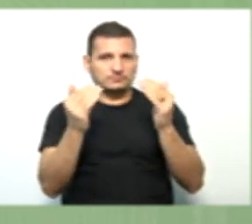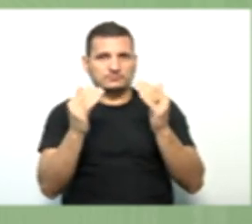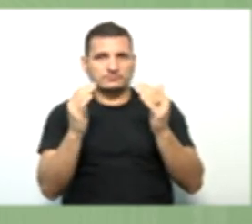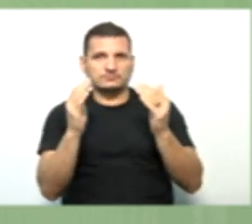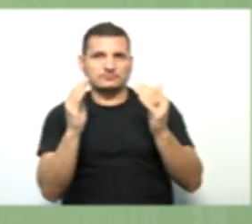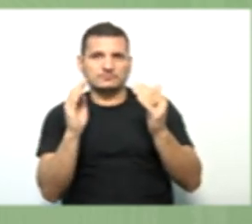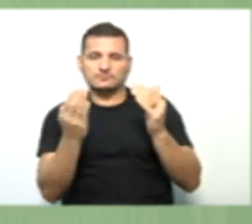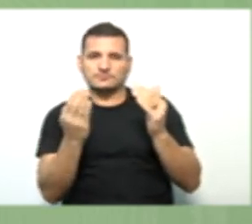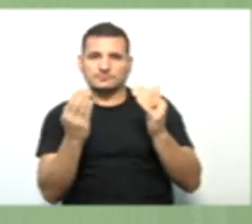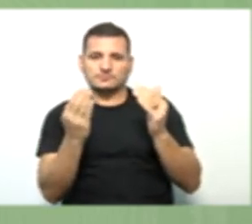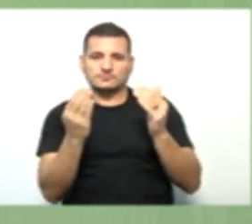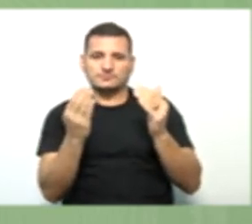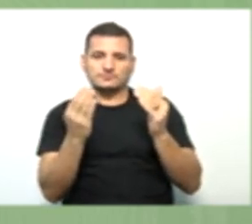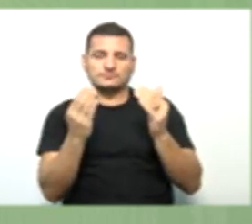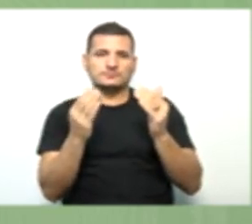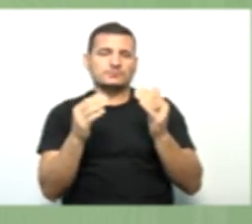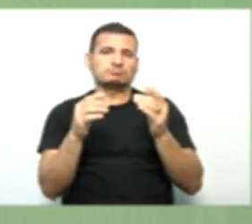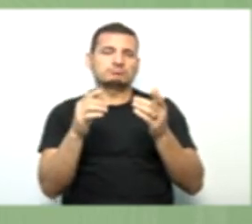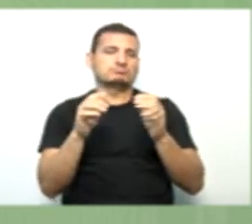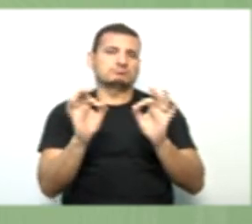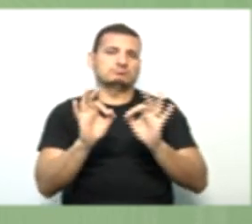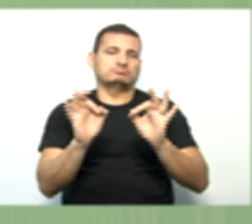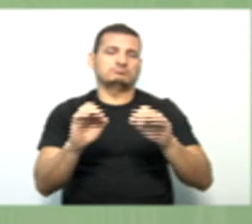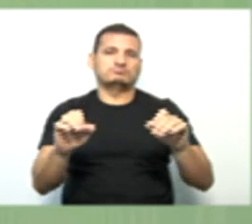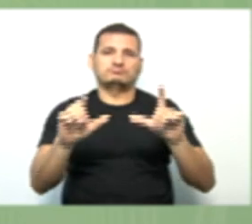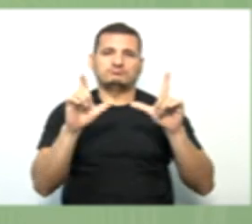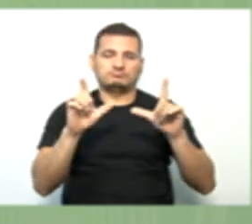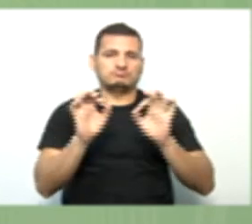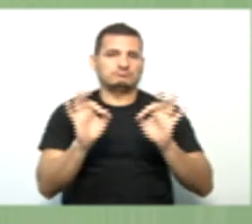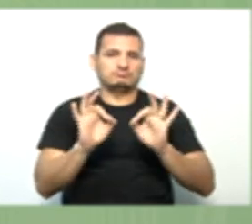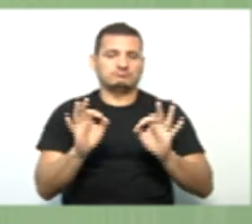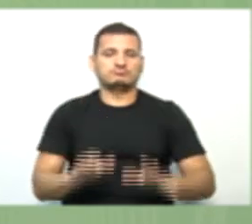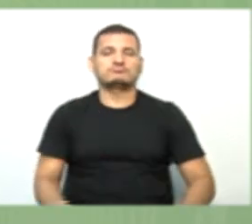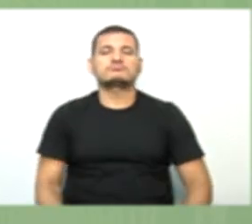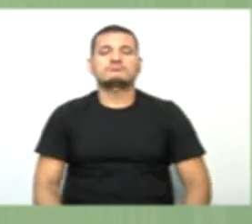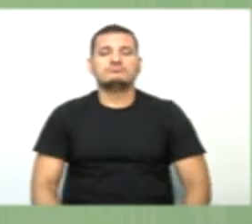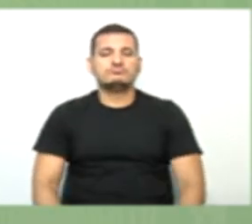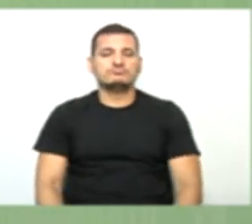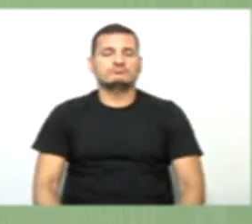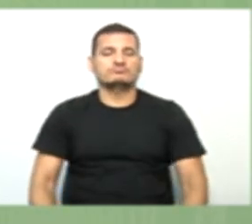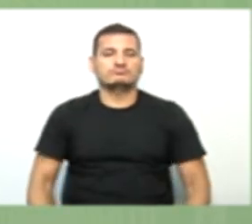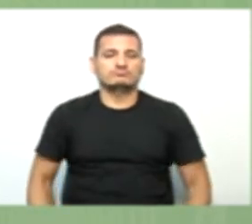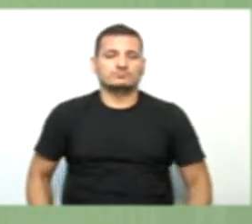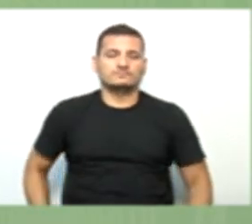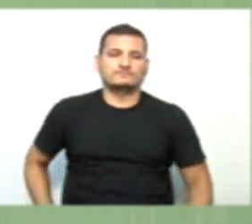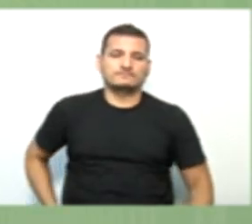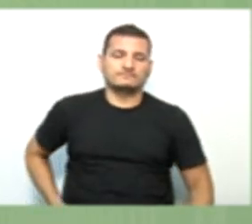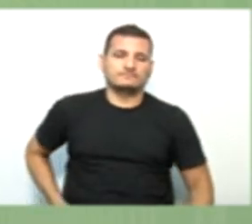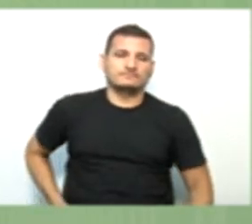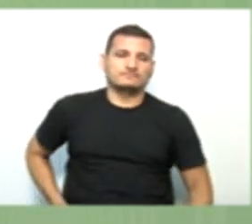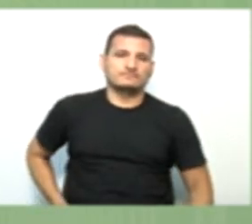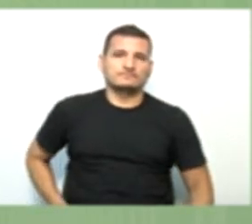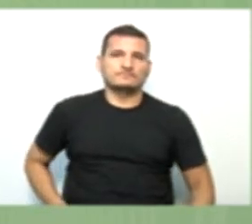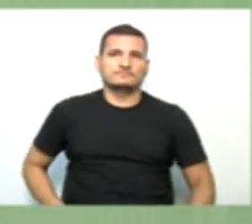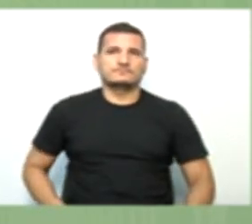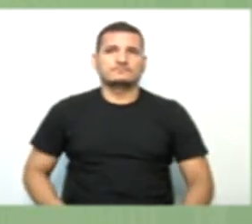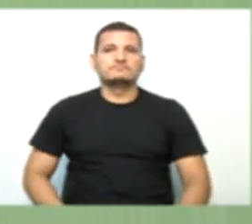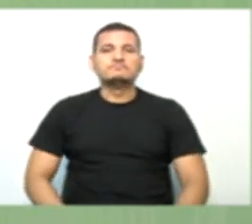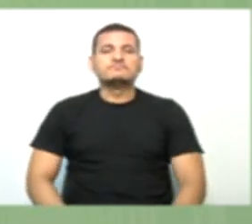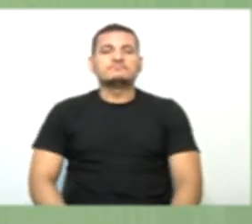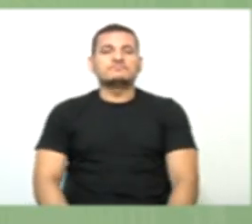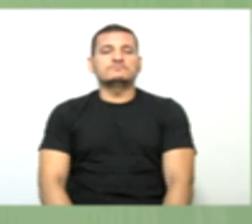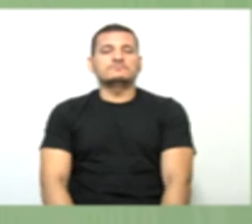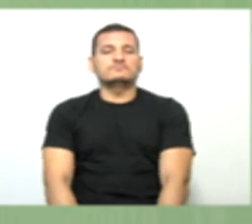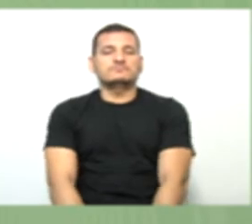nenhum comando é executado e ele abandona a execução desse comando if. Aí nós temos um